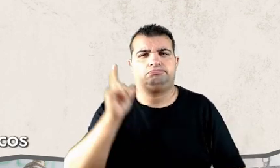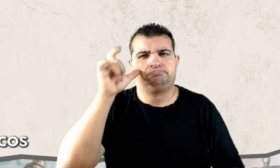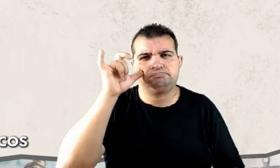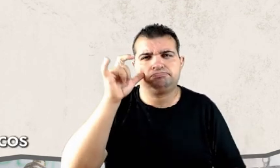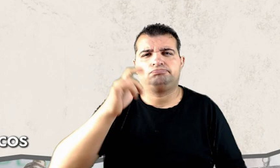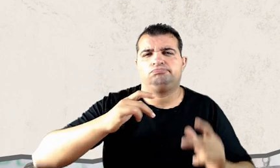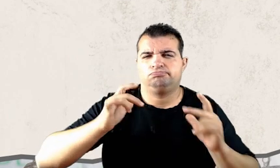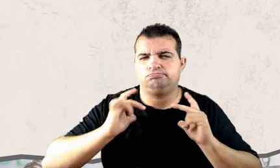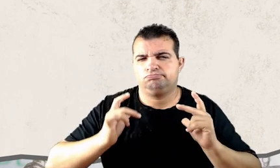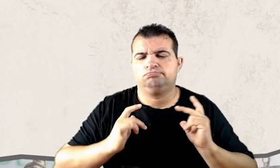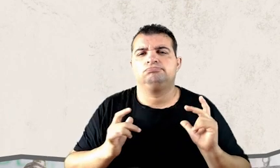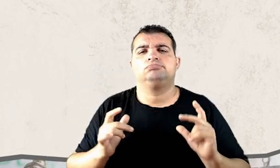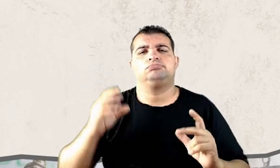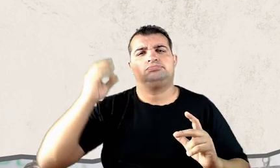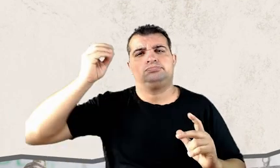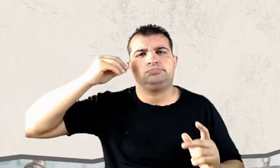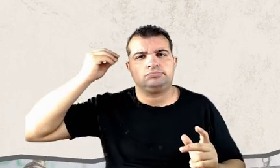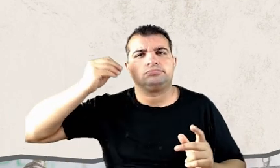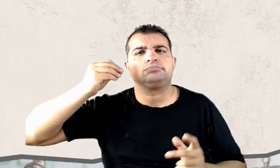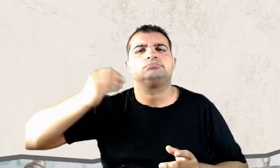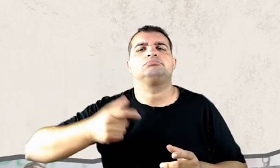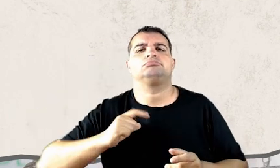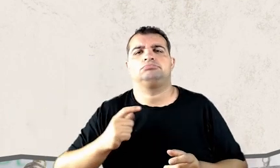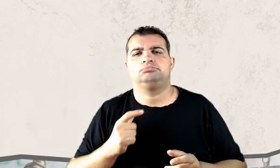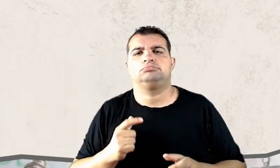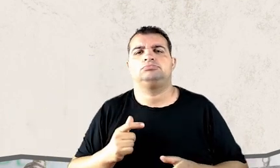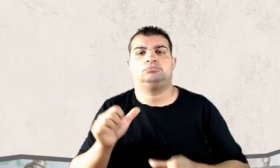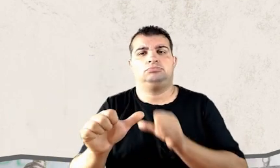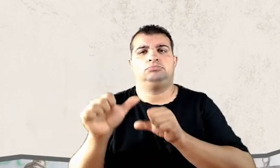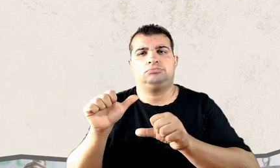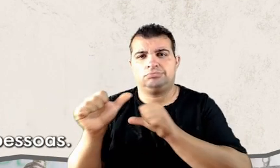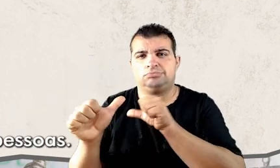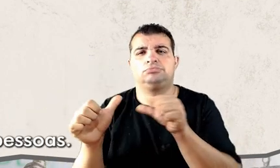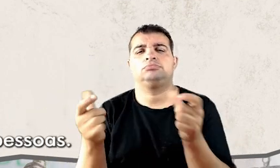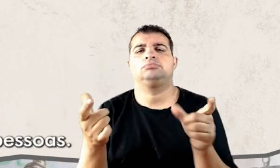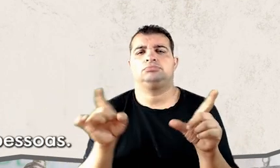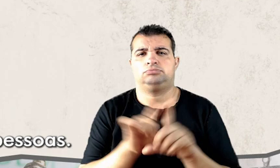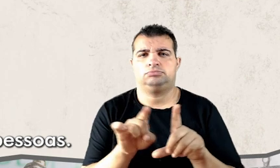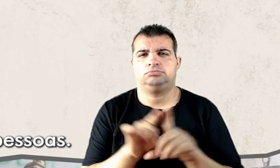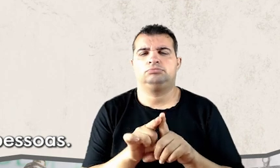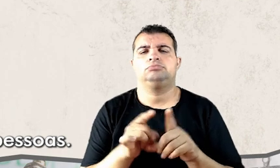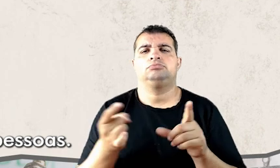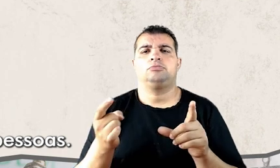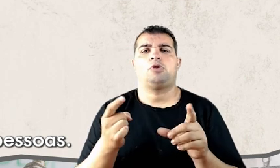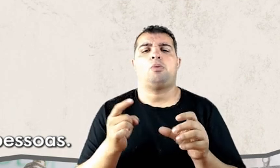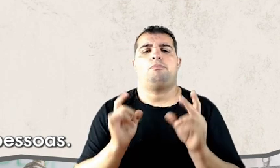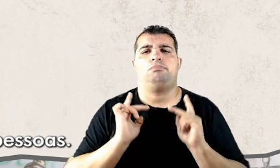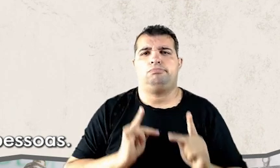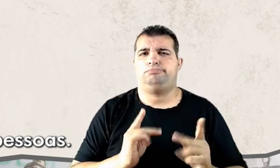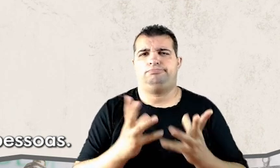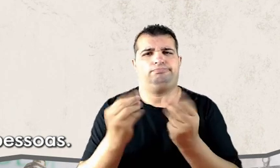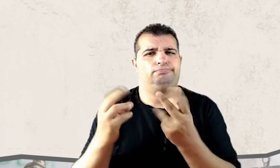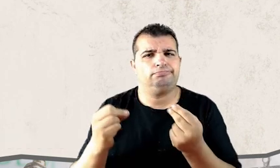interesses específicos com essa psicologia que produzia adaptação, que produzia massificação